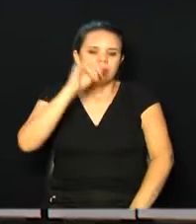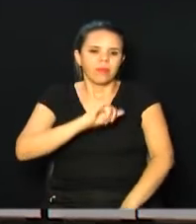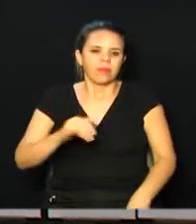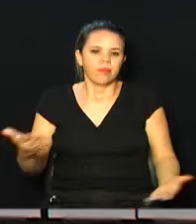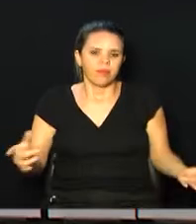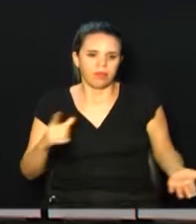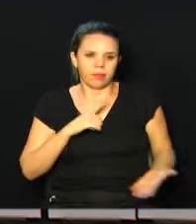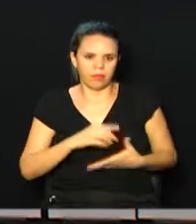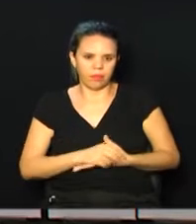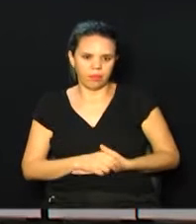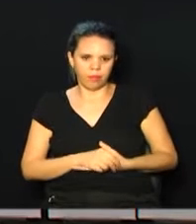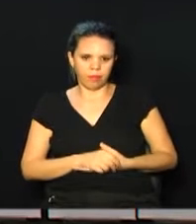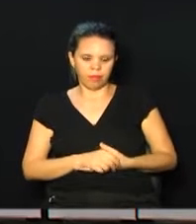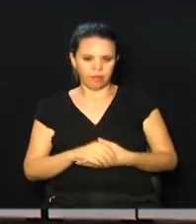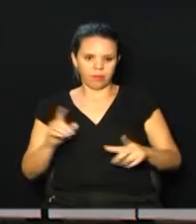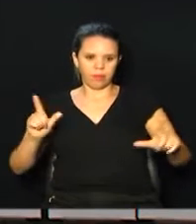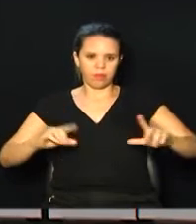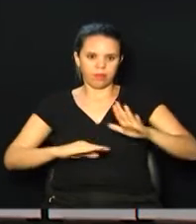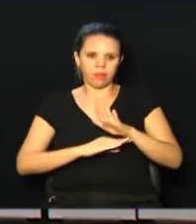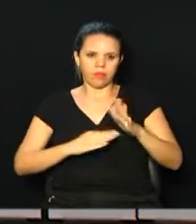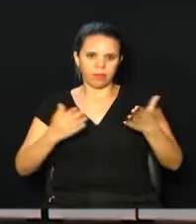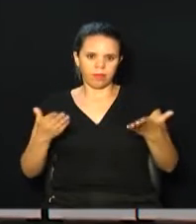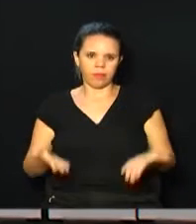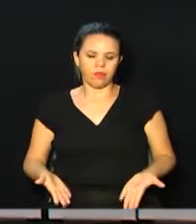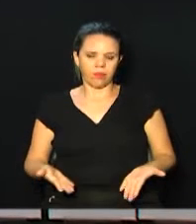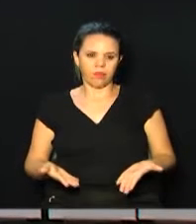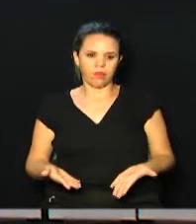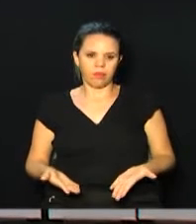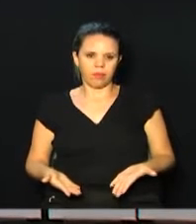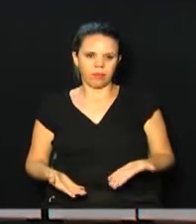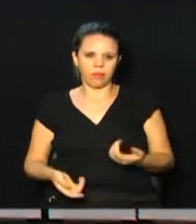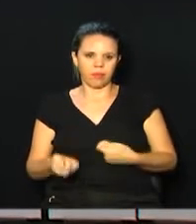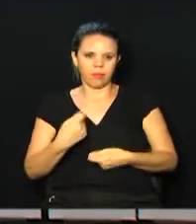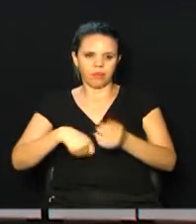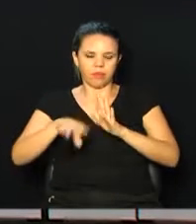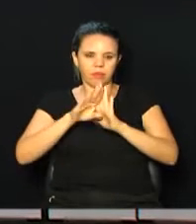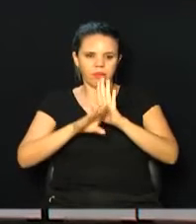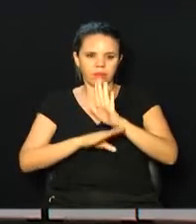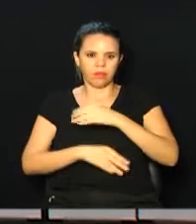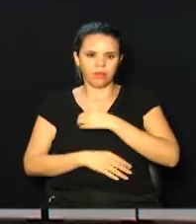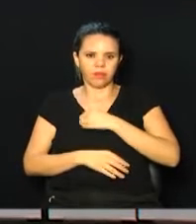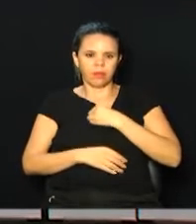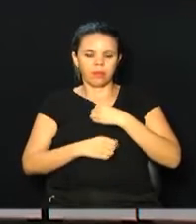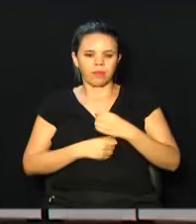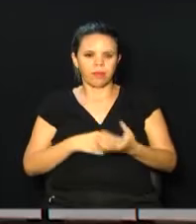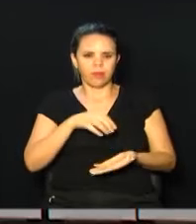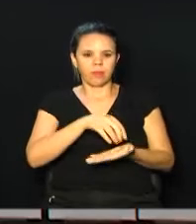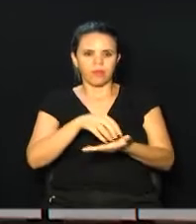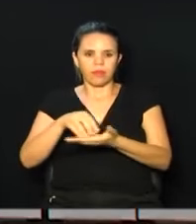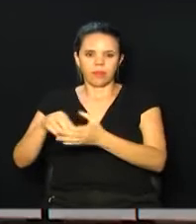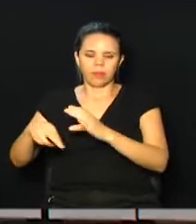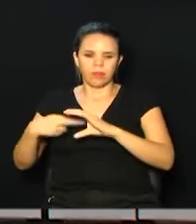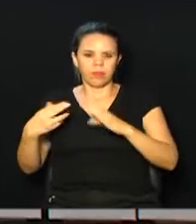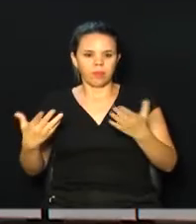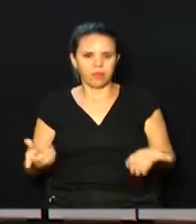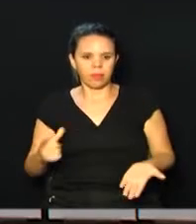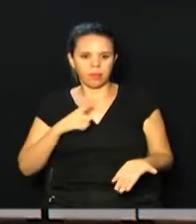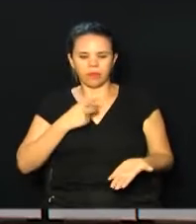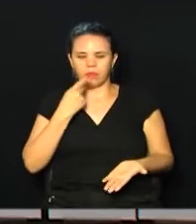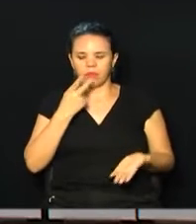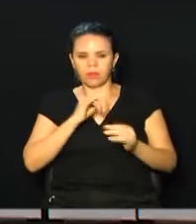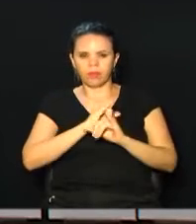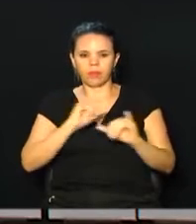nós temos. Então, a TV Câmara que está no seu quadro a questão dos ecopontos, né? Então, tem